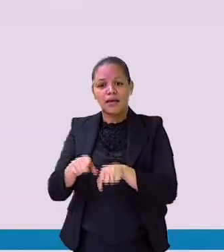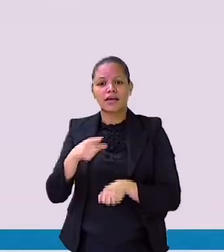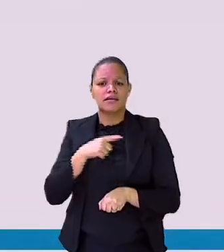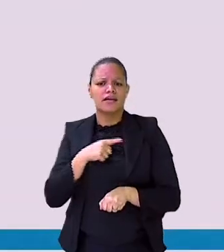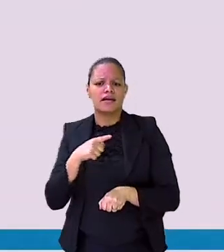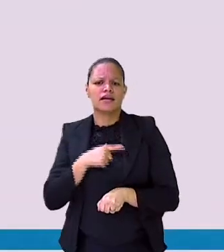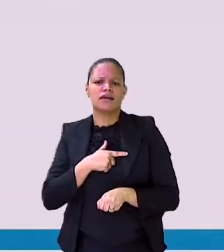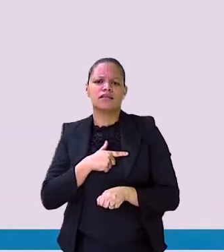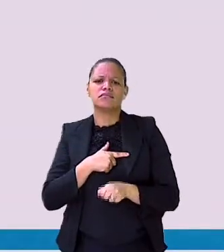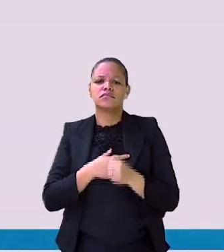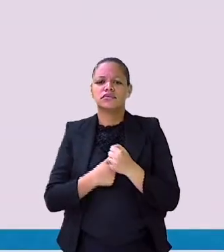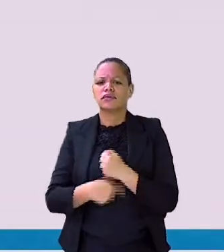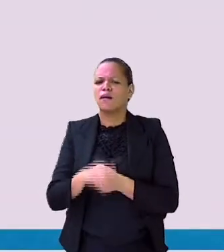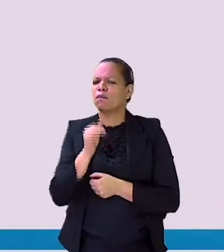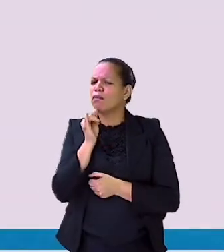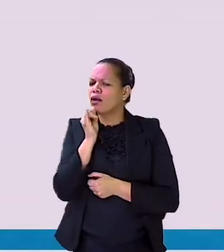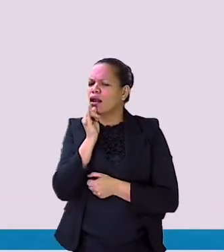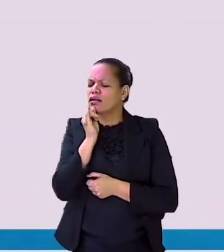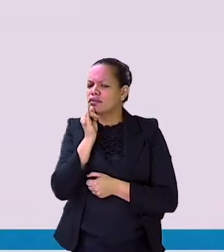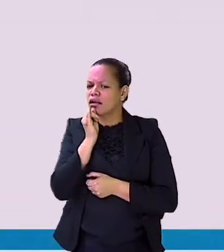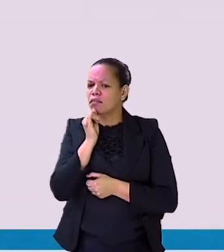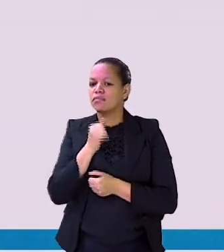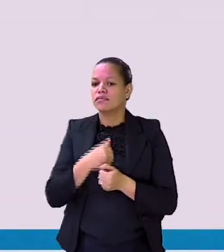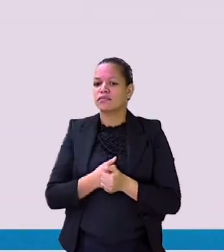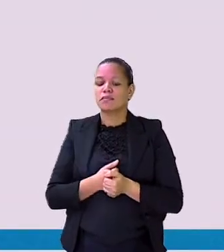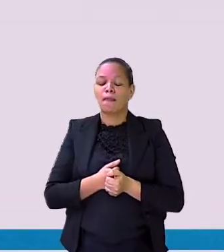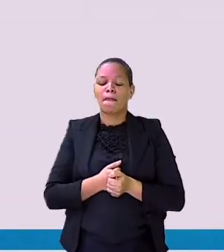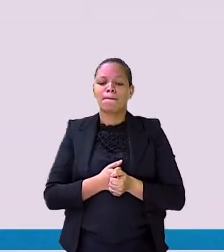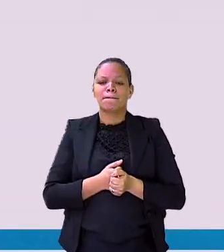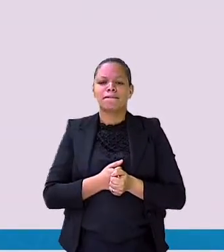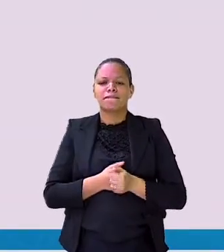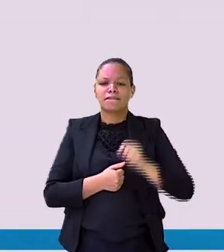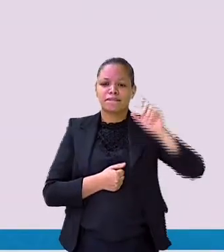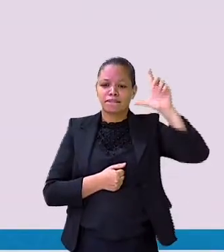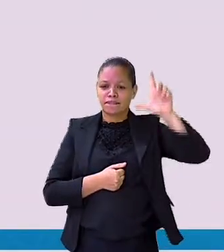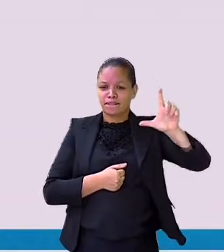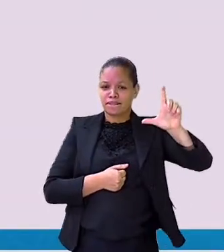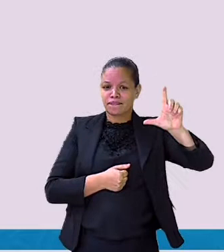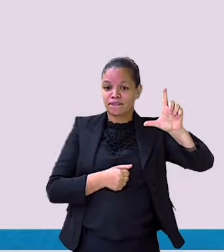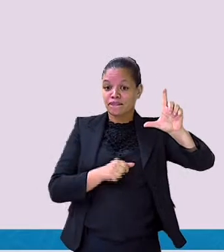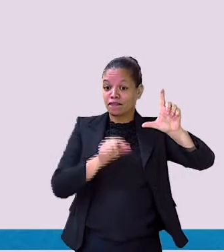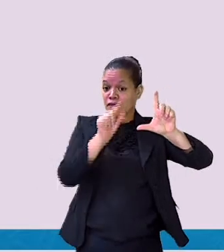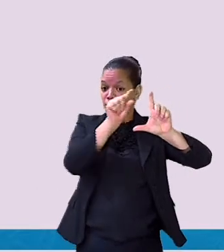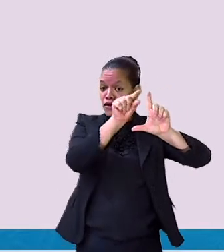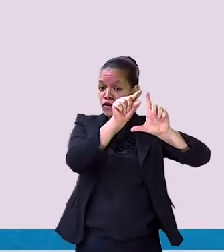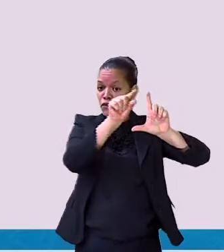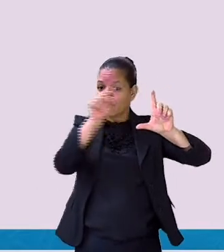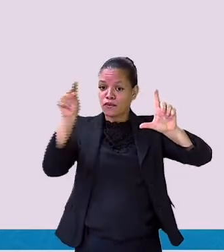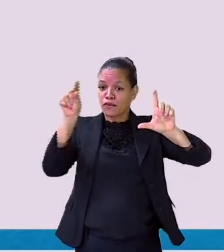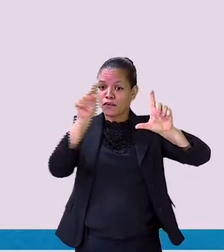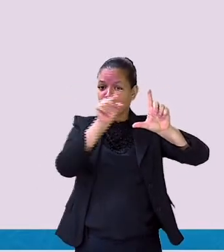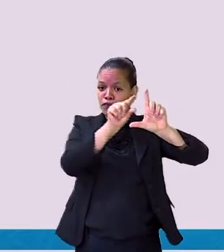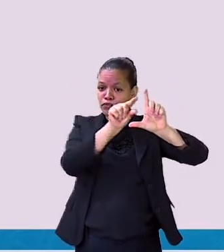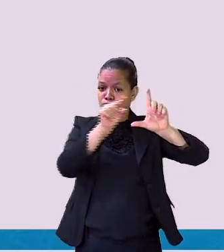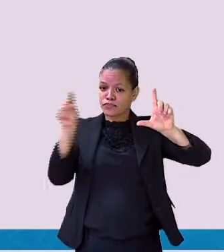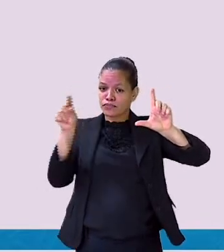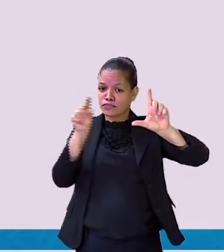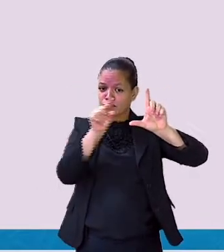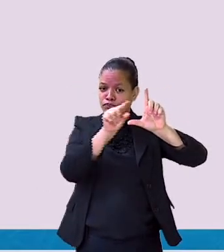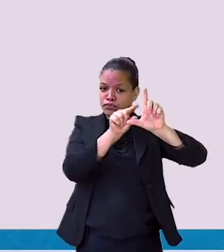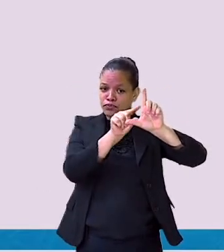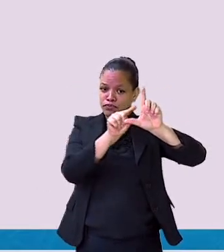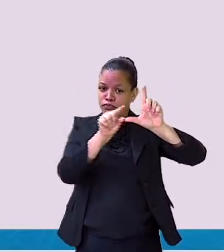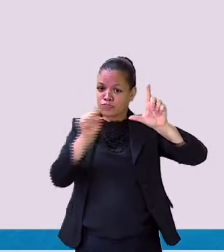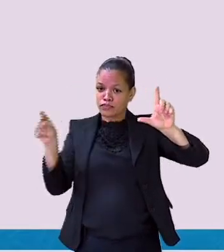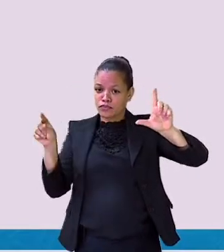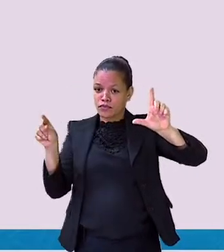barras, que ele parece com o gráfico de colunas, porém ele fica na horizontal, tá vendo? As colunas ficam